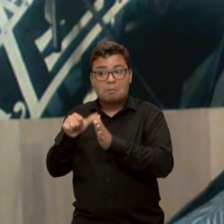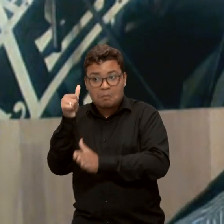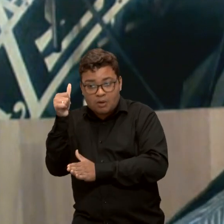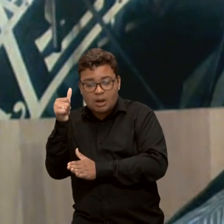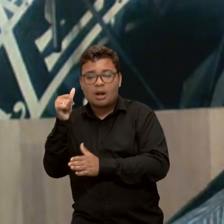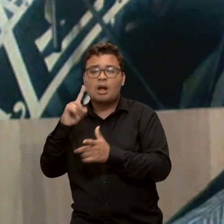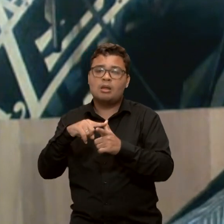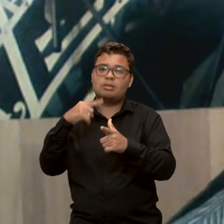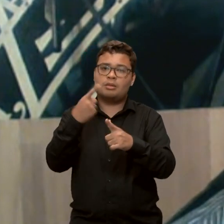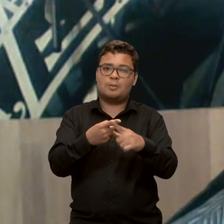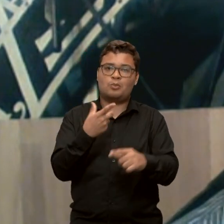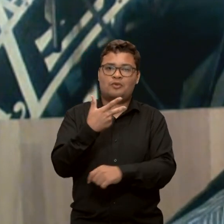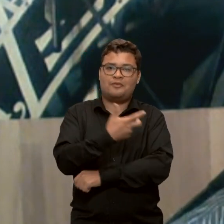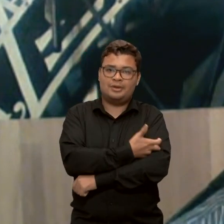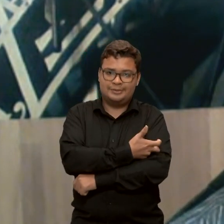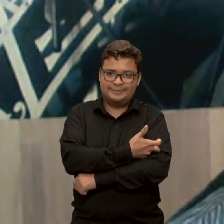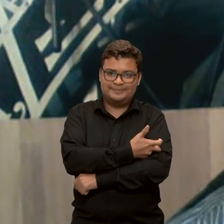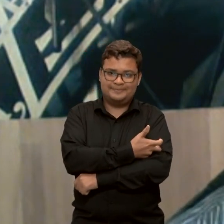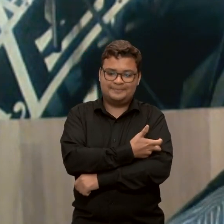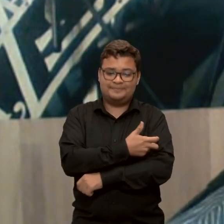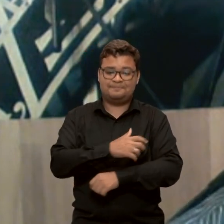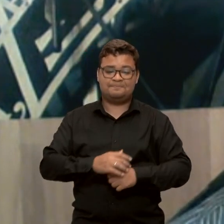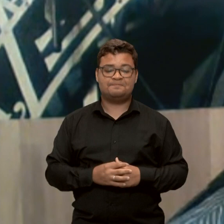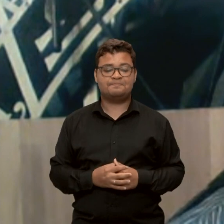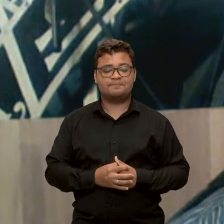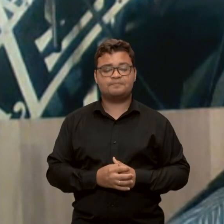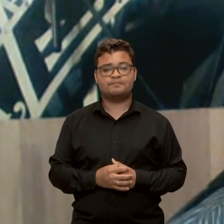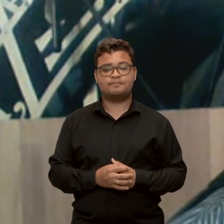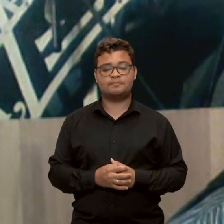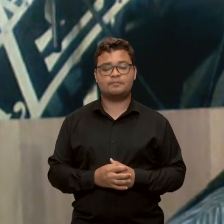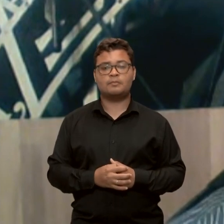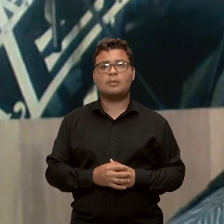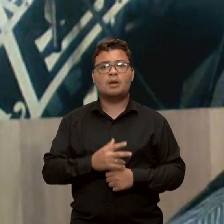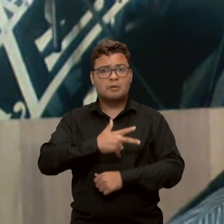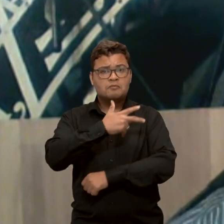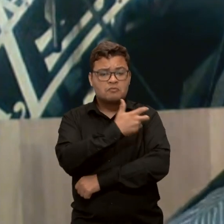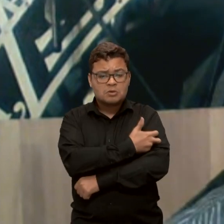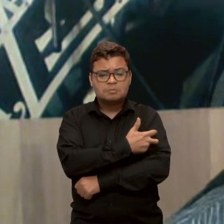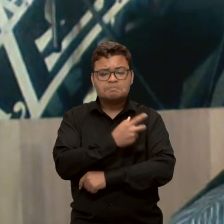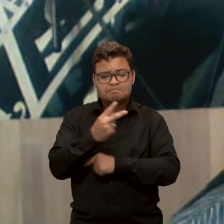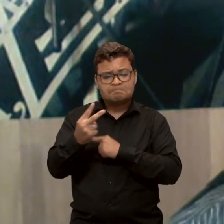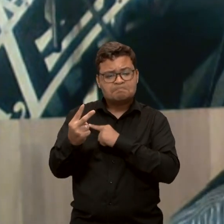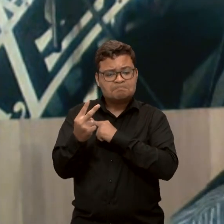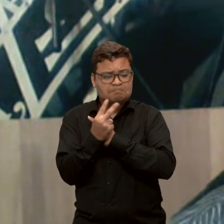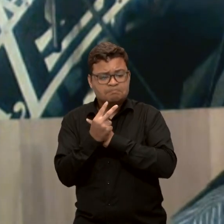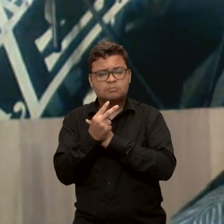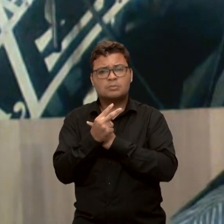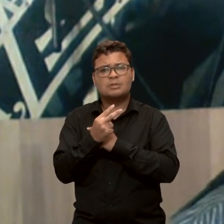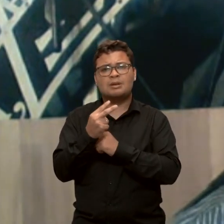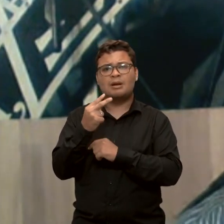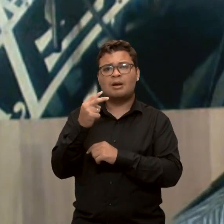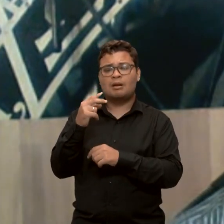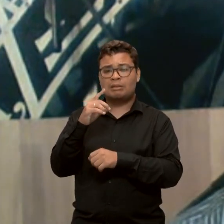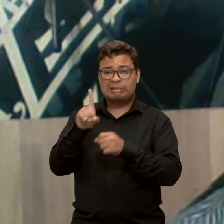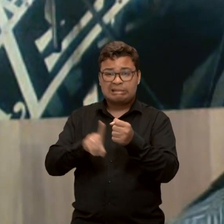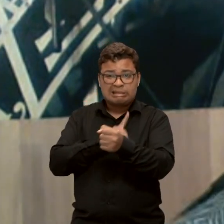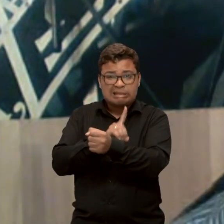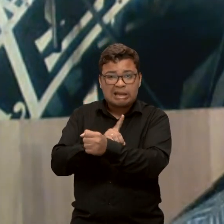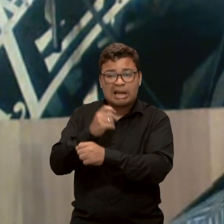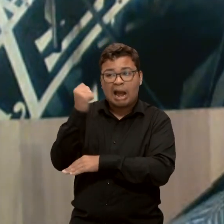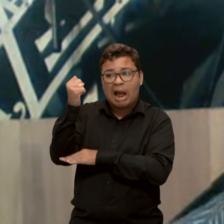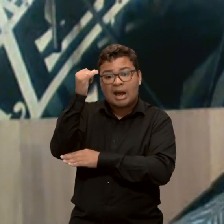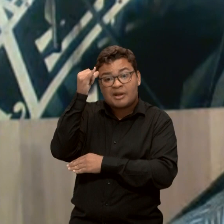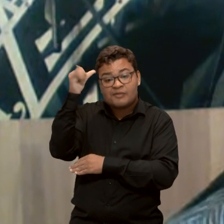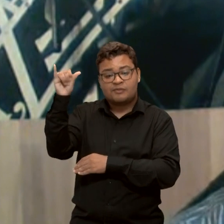gente hoje tem uma vacina já disponível, só que ela só pode ser utilizada para quem já teve dengue